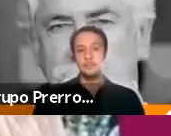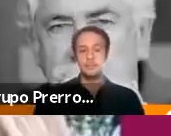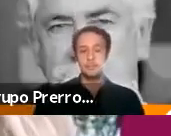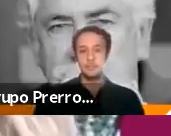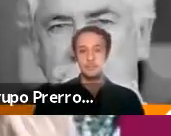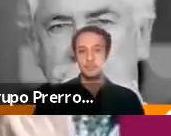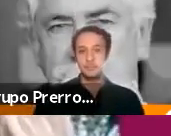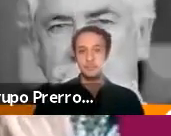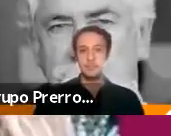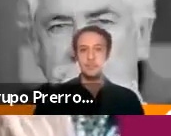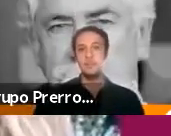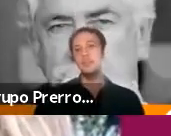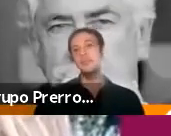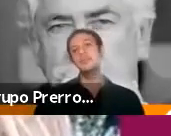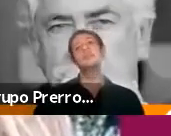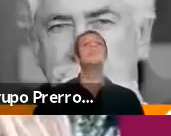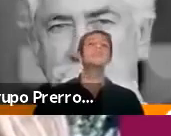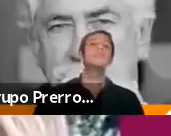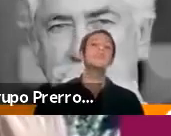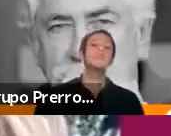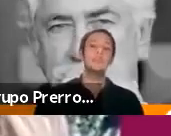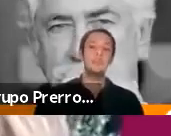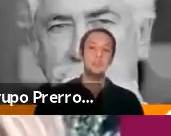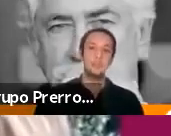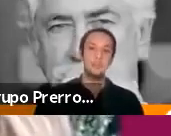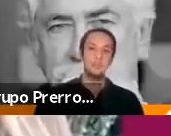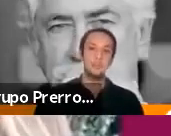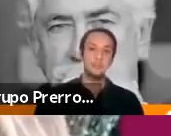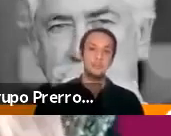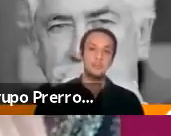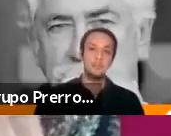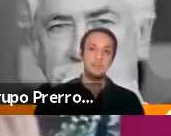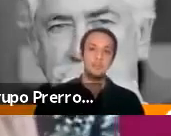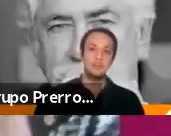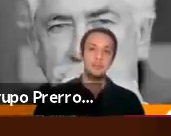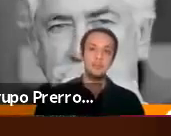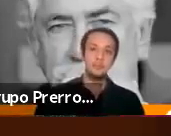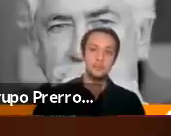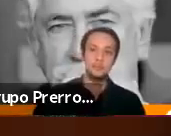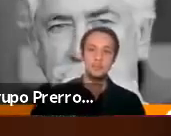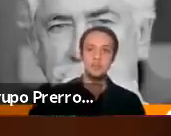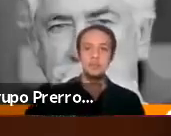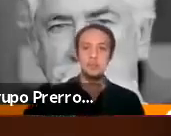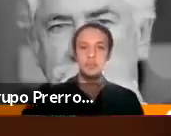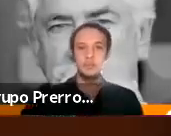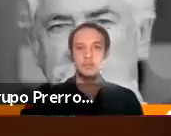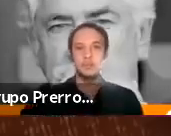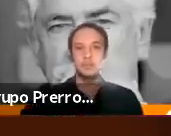família, e me colocar no lugar dela, é porque parte de mim também já morreu.